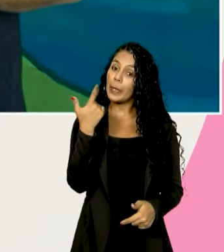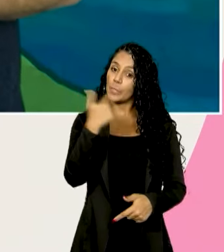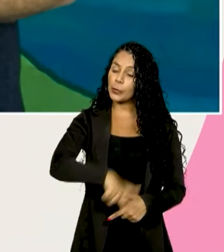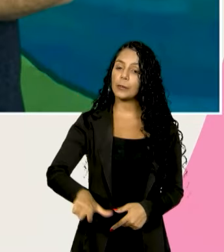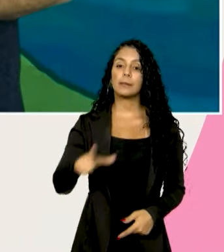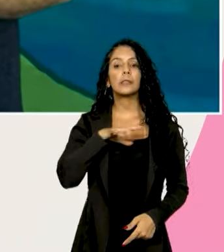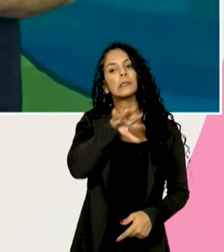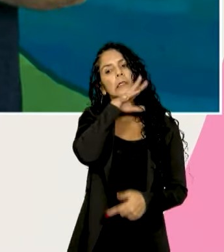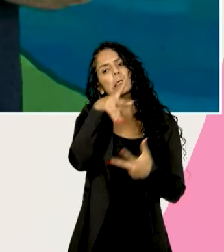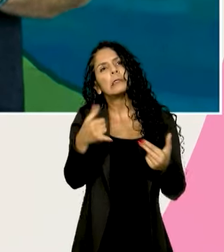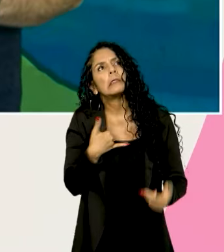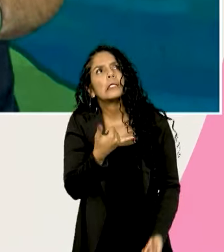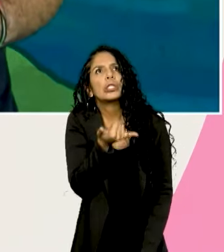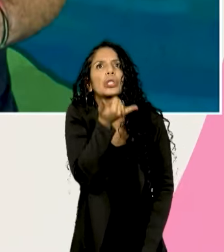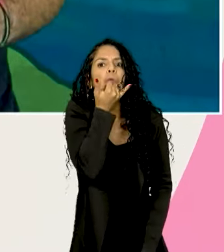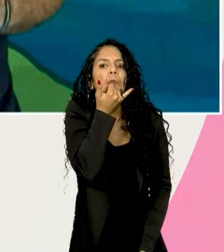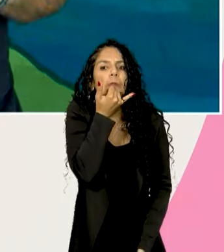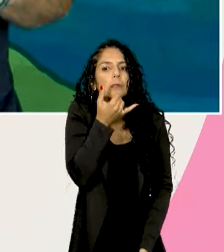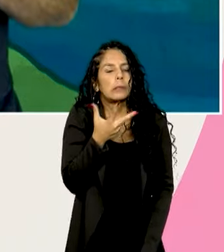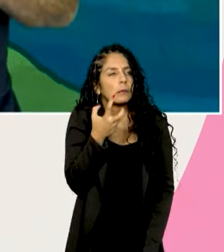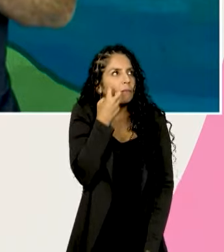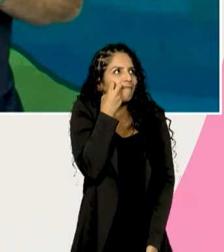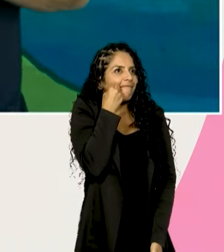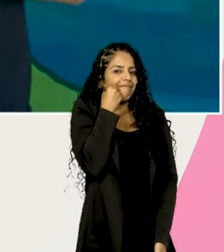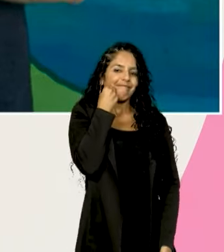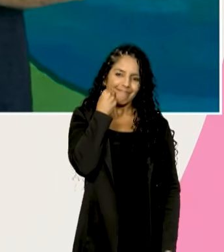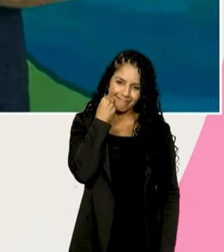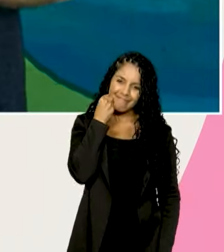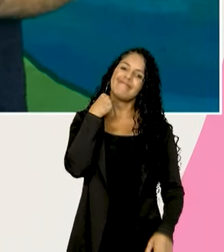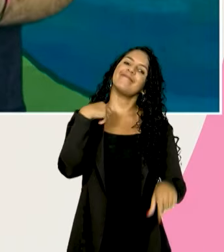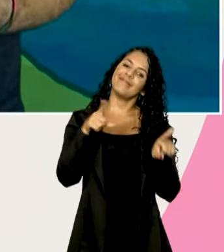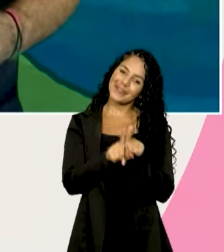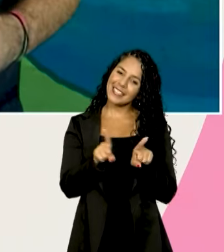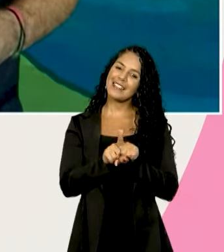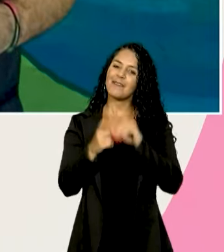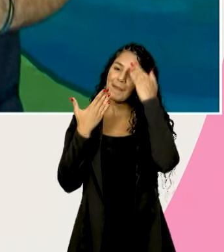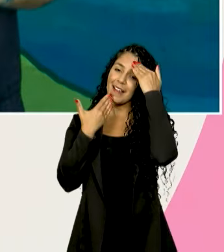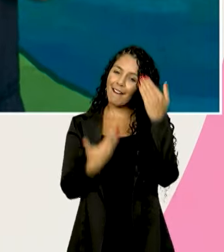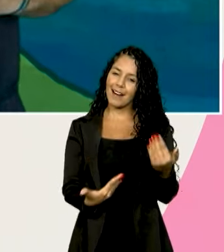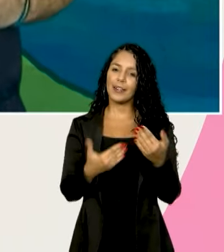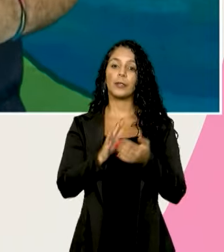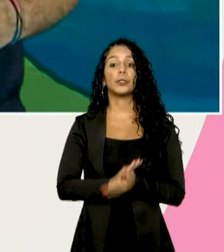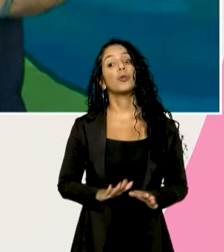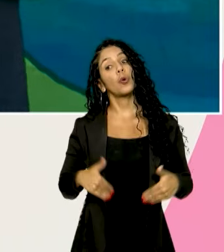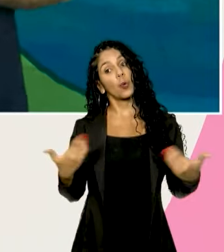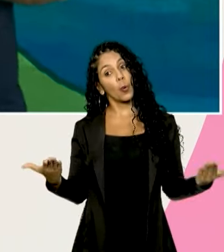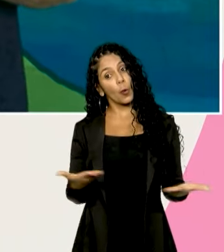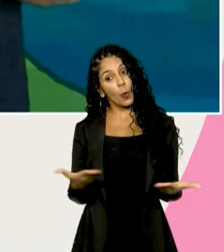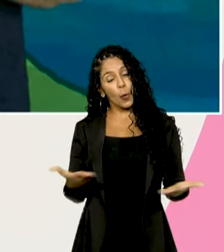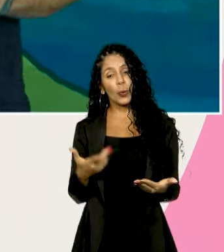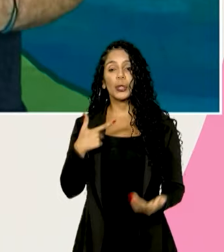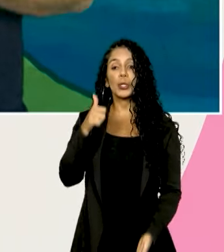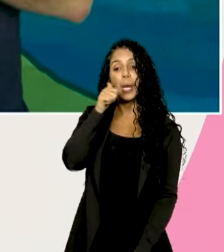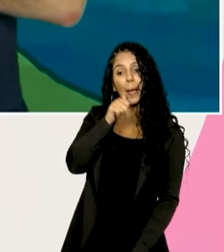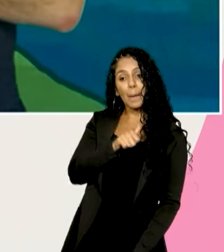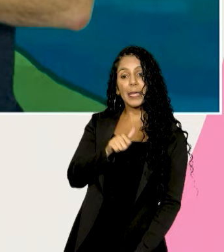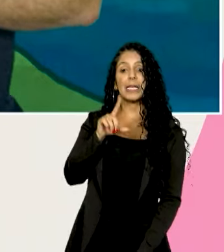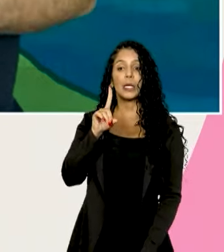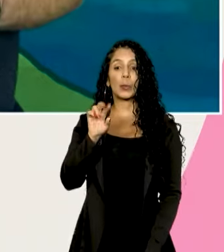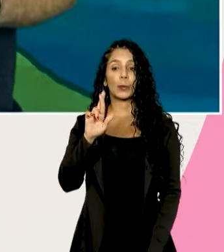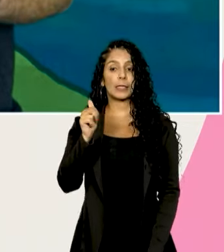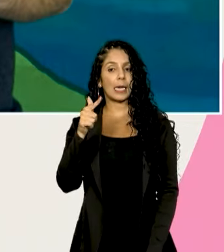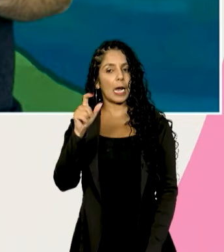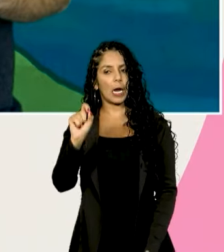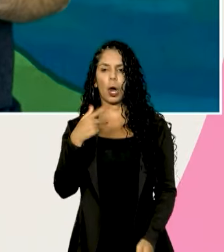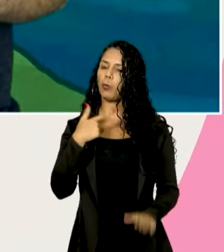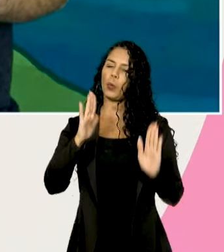pediram desculpas e ficaram muito envergonhados e também agradecidos. Hoje, a guerreira e o dragão não